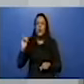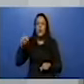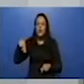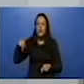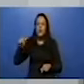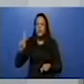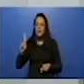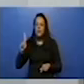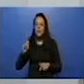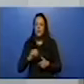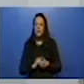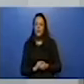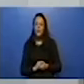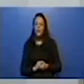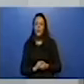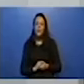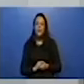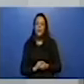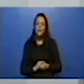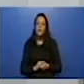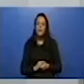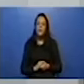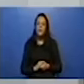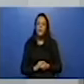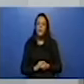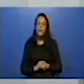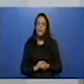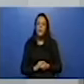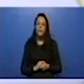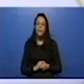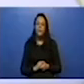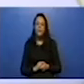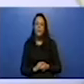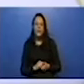playing golf. Ele estava